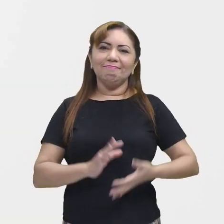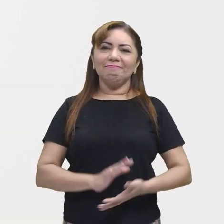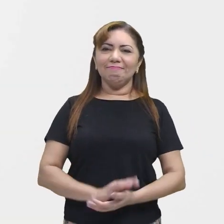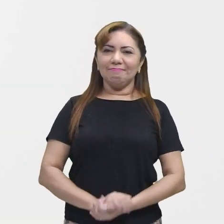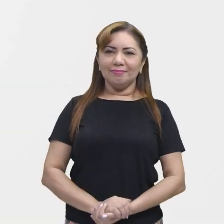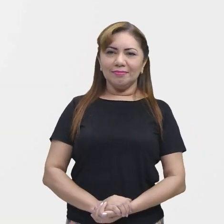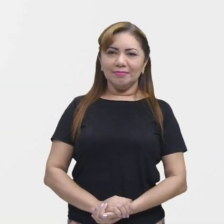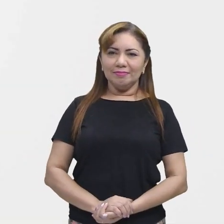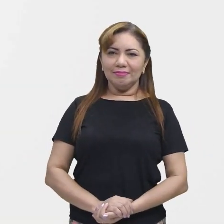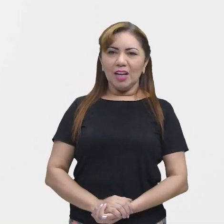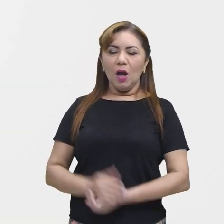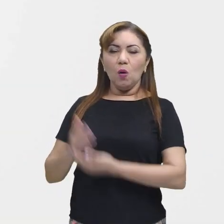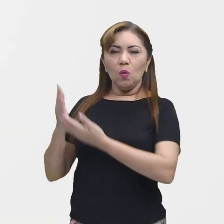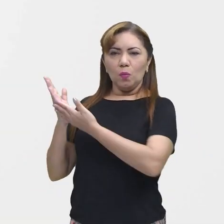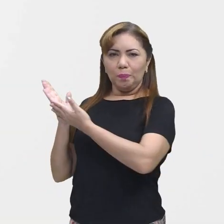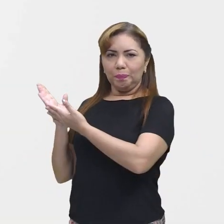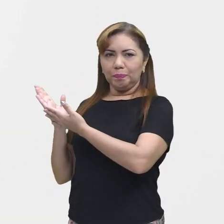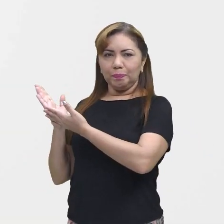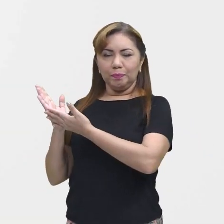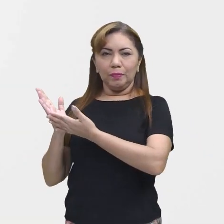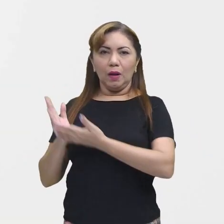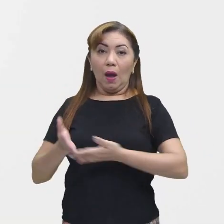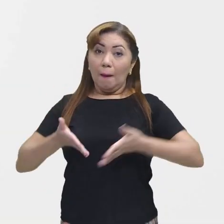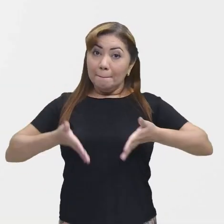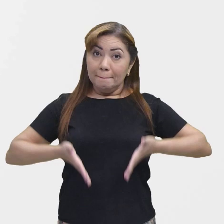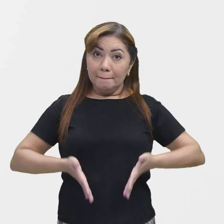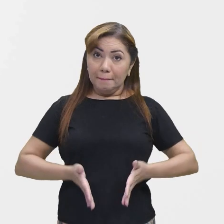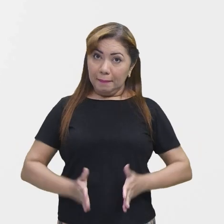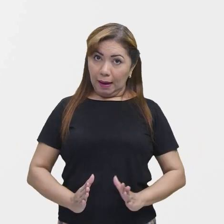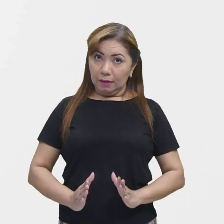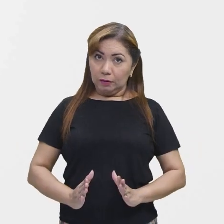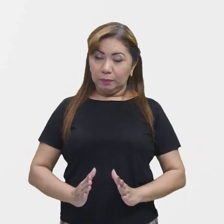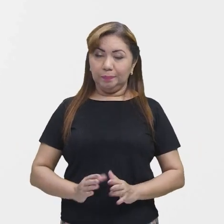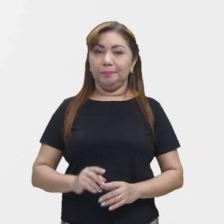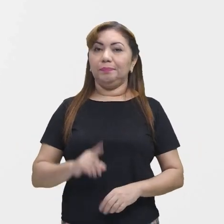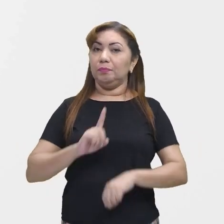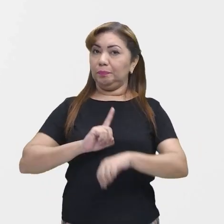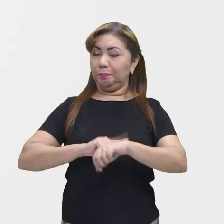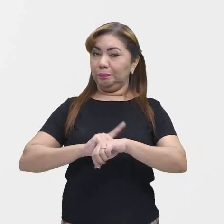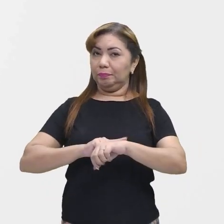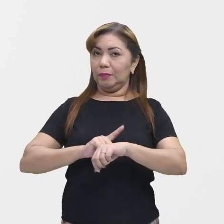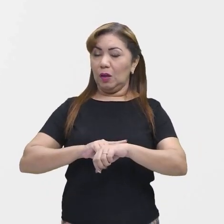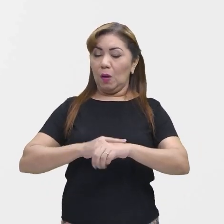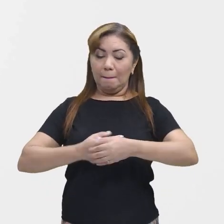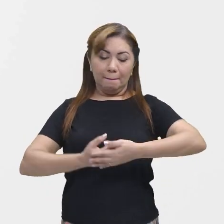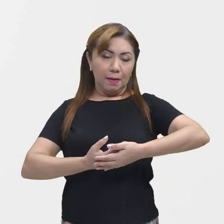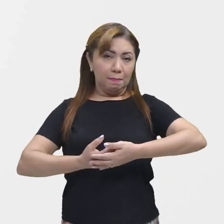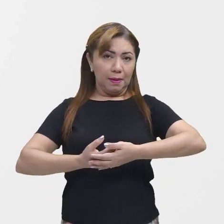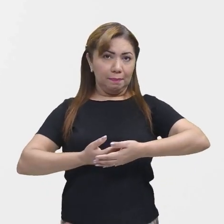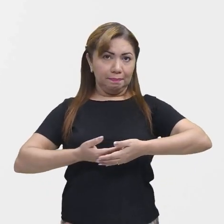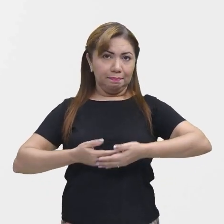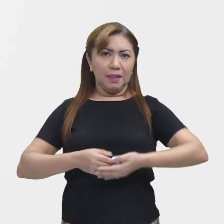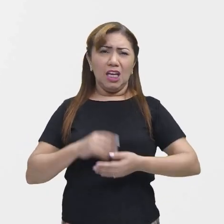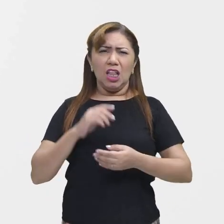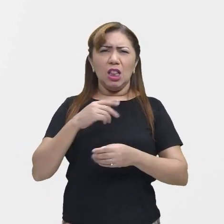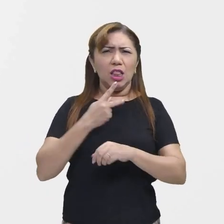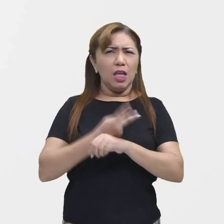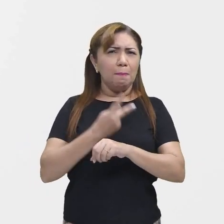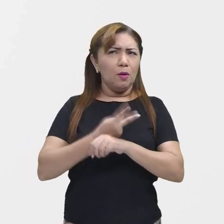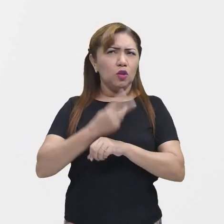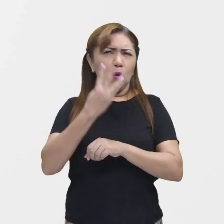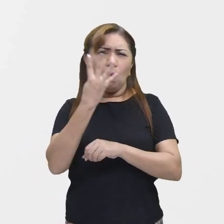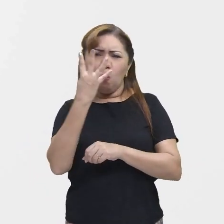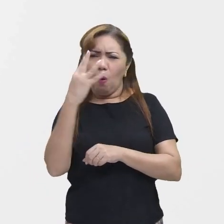O parto. O parto, também conhecido como dar à luz, é o momento em que o bebê nasce após cerca de 40 semanas de